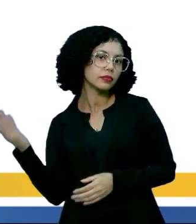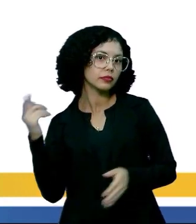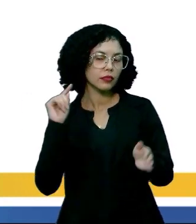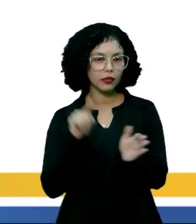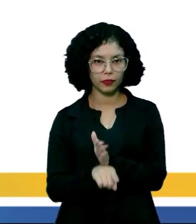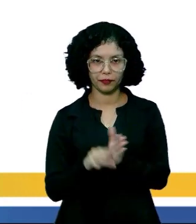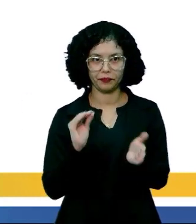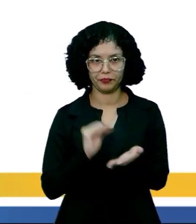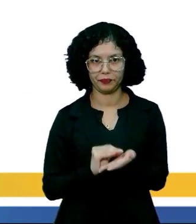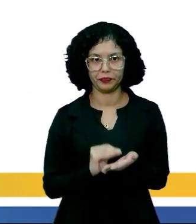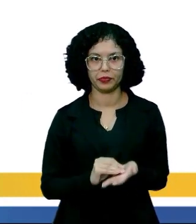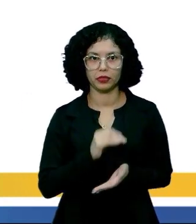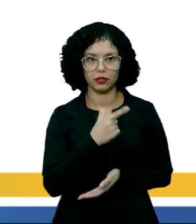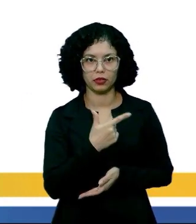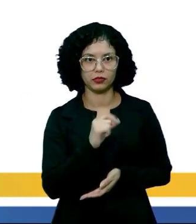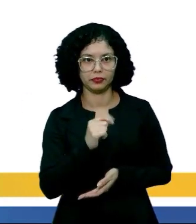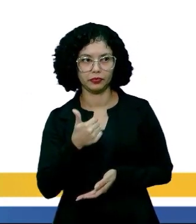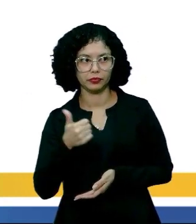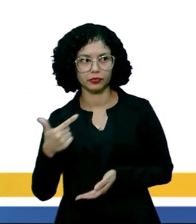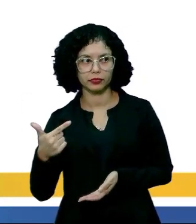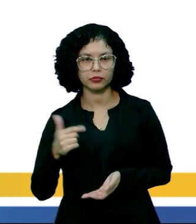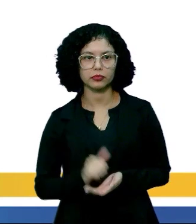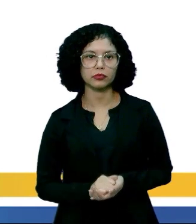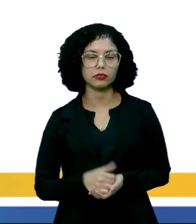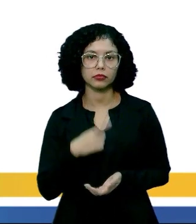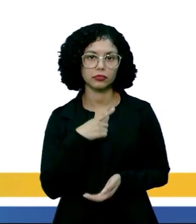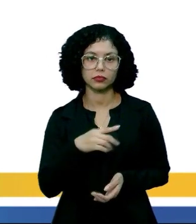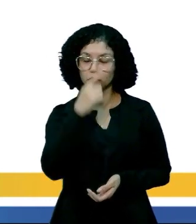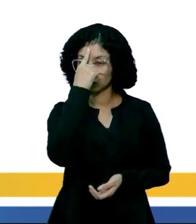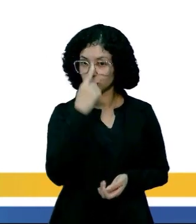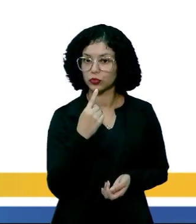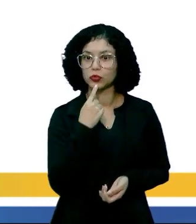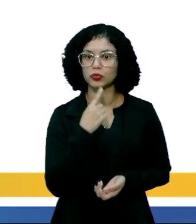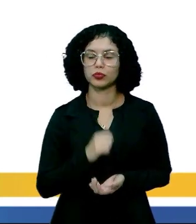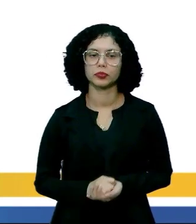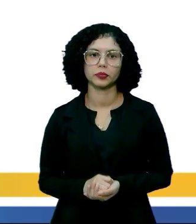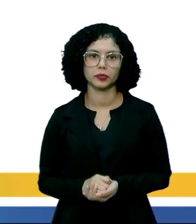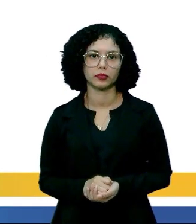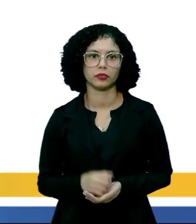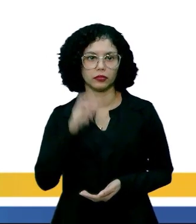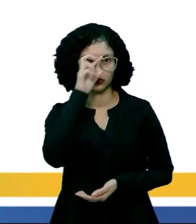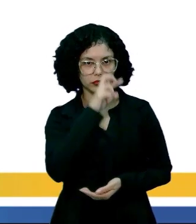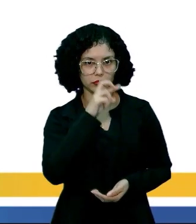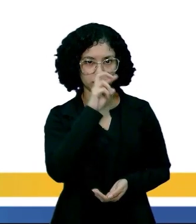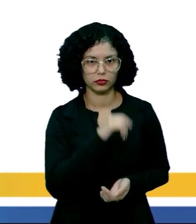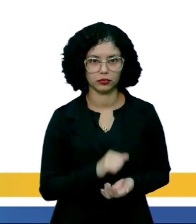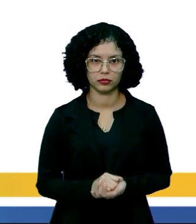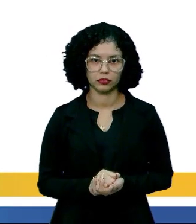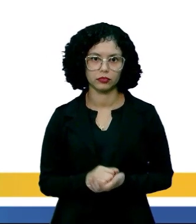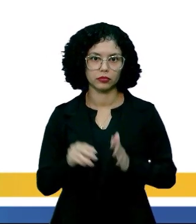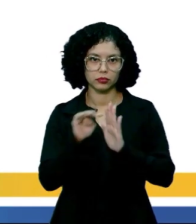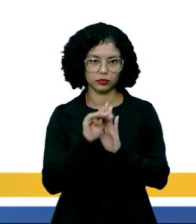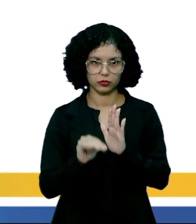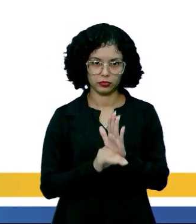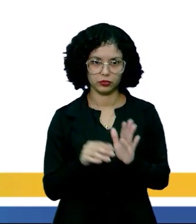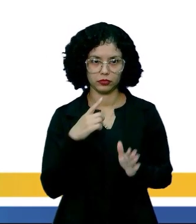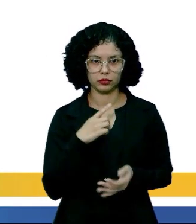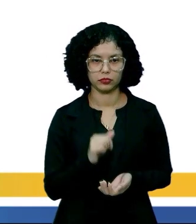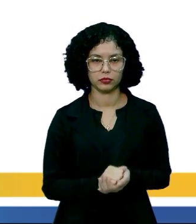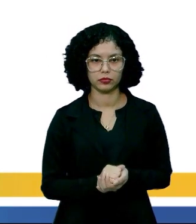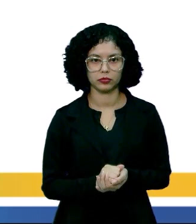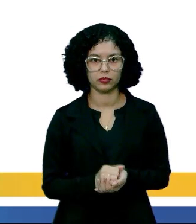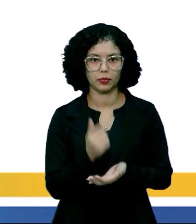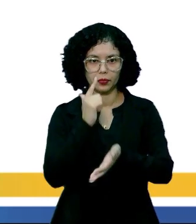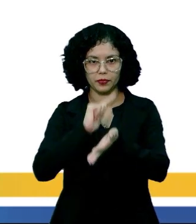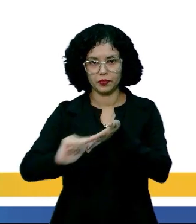uma questão recente, né, do Enem de 2021, e ela tem uma imagem. Se você analisar bem, embaixo da imagem tem aí